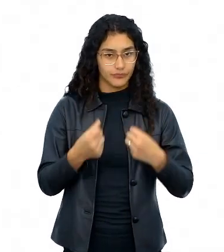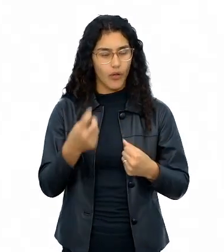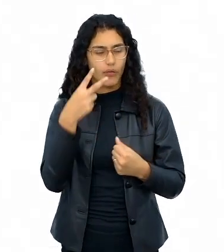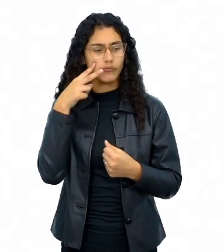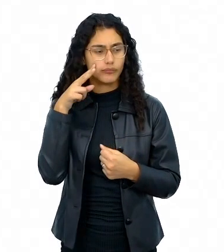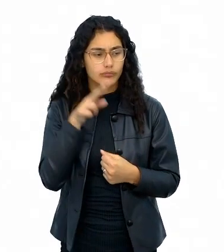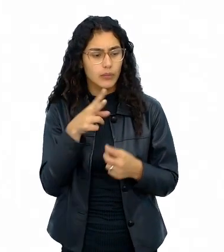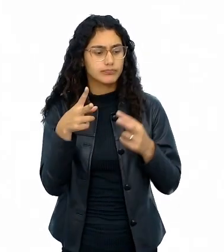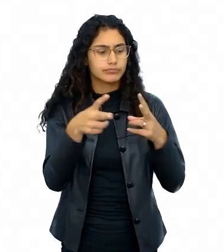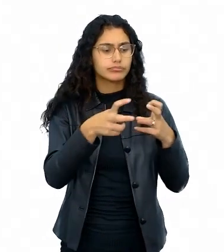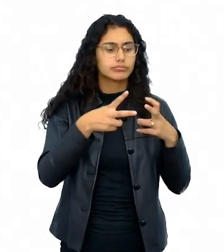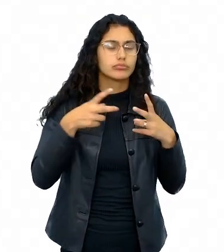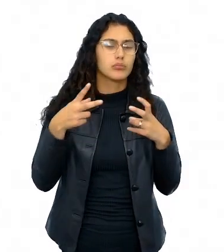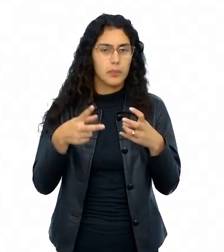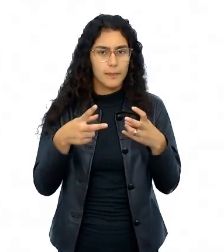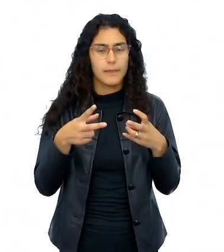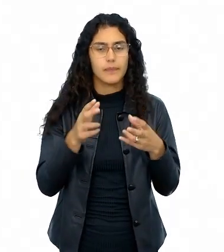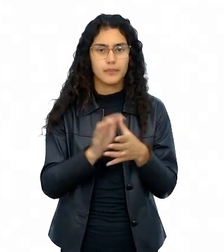uma olhada